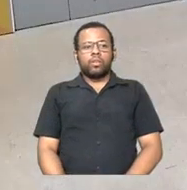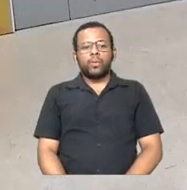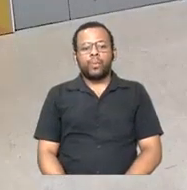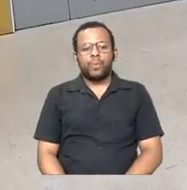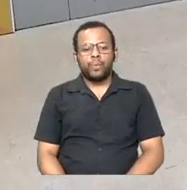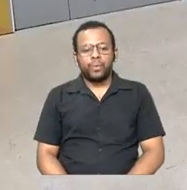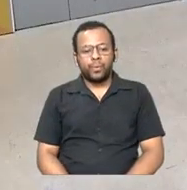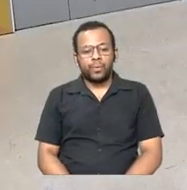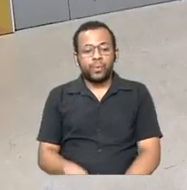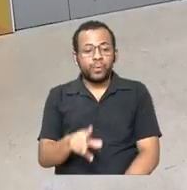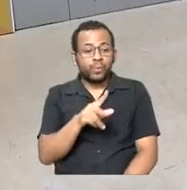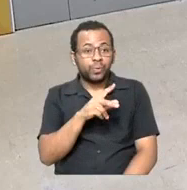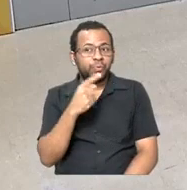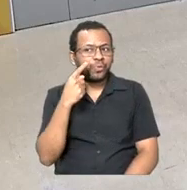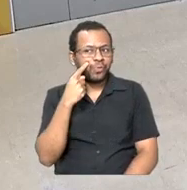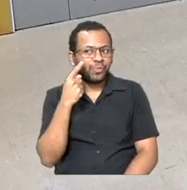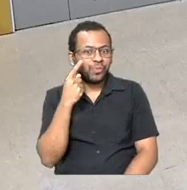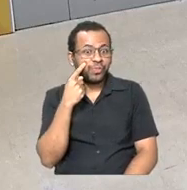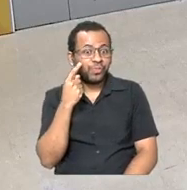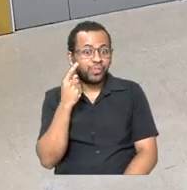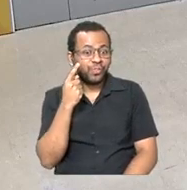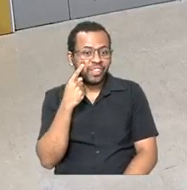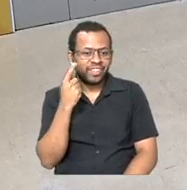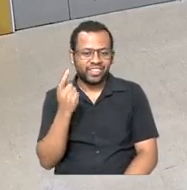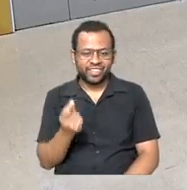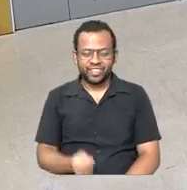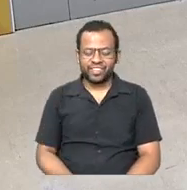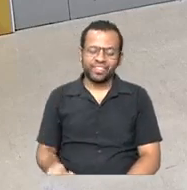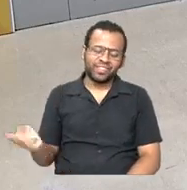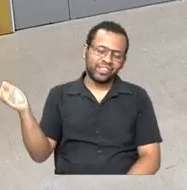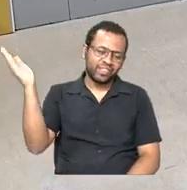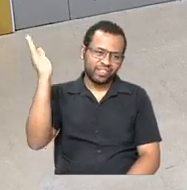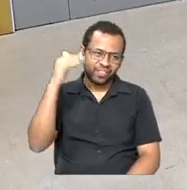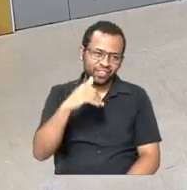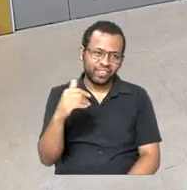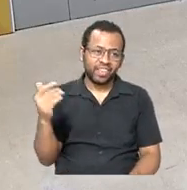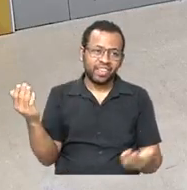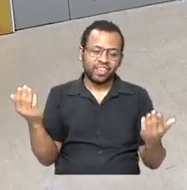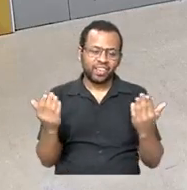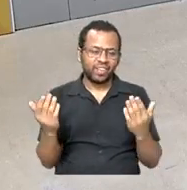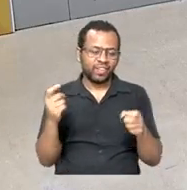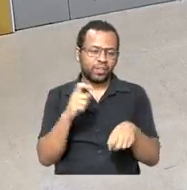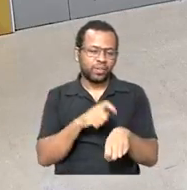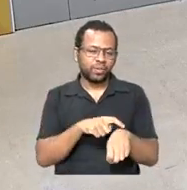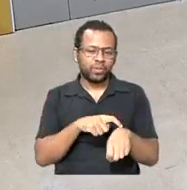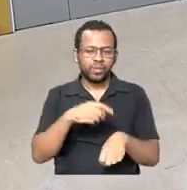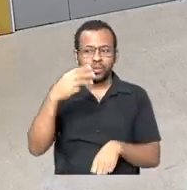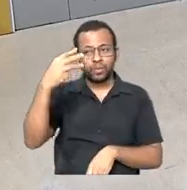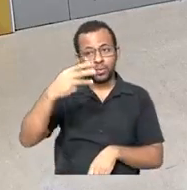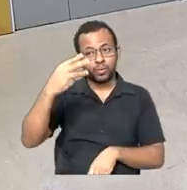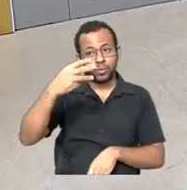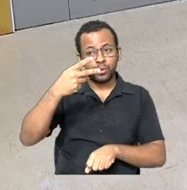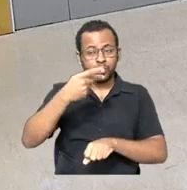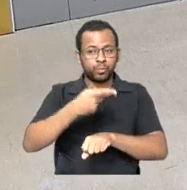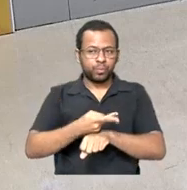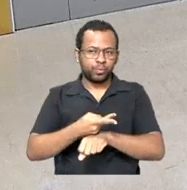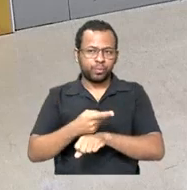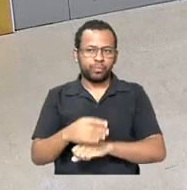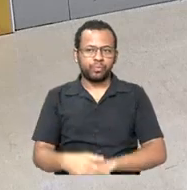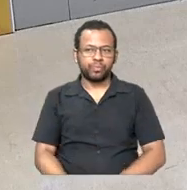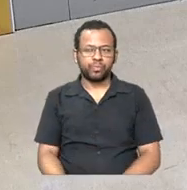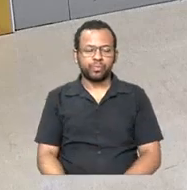olha aí olha aí minha gente vamos lá que é hora do nosso terceiro prêmio